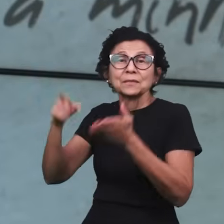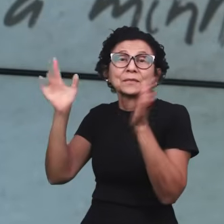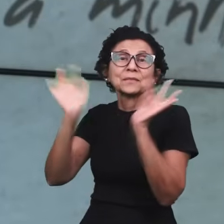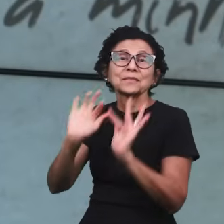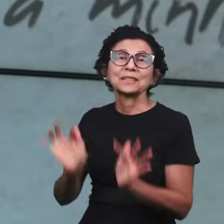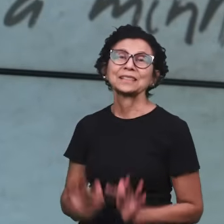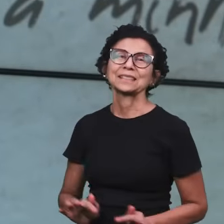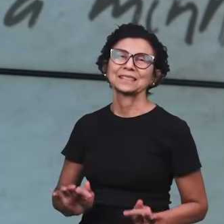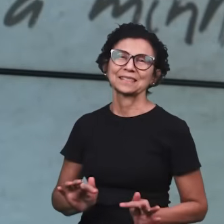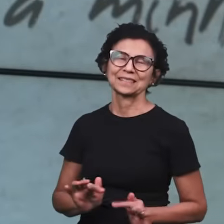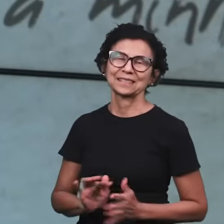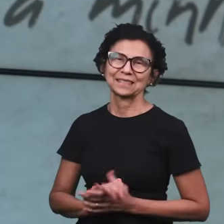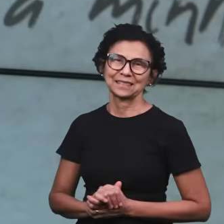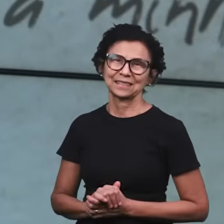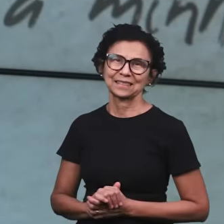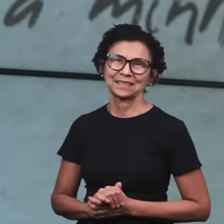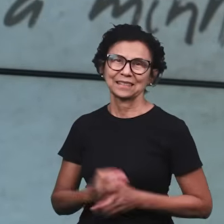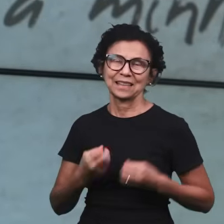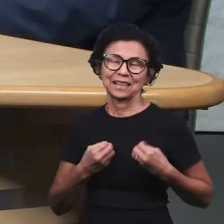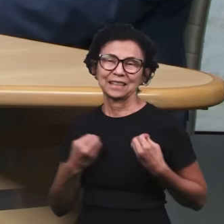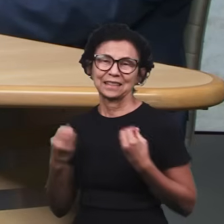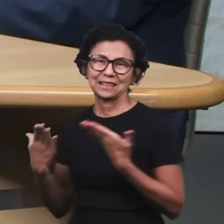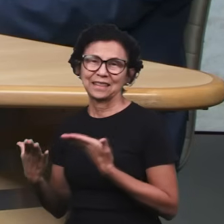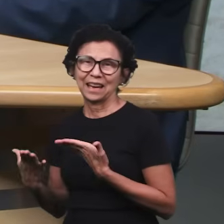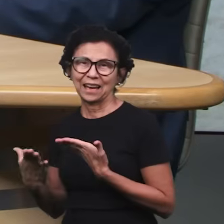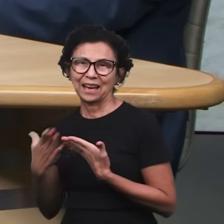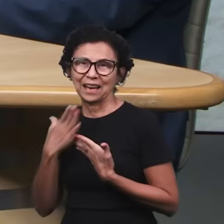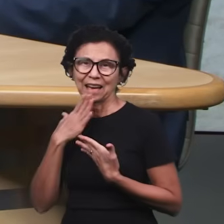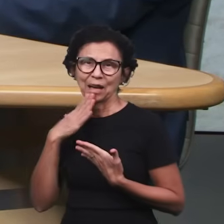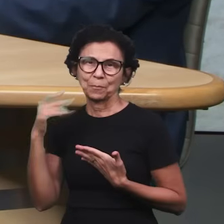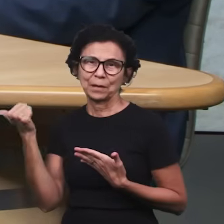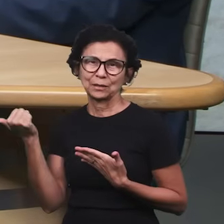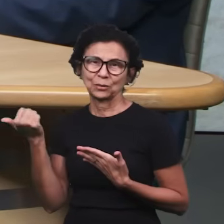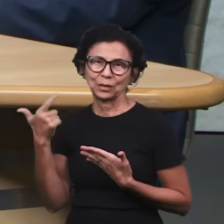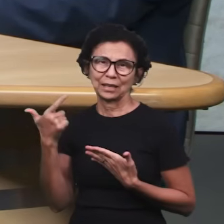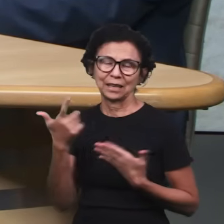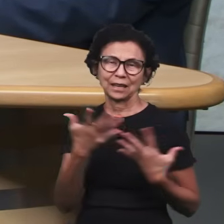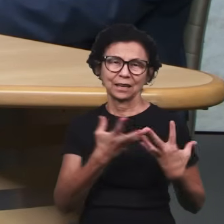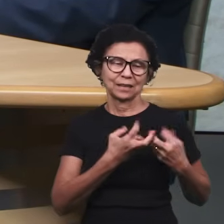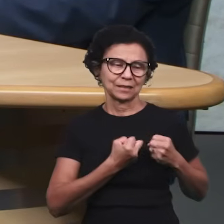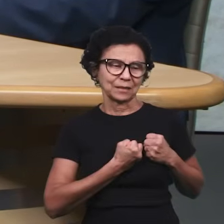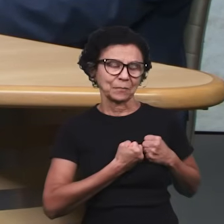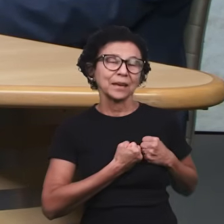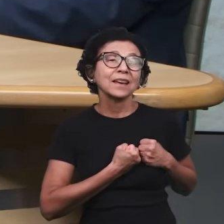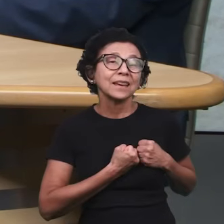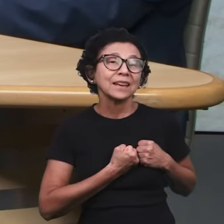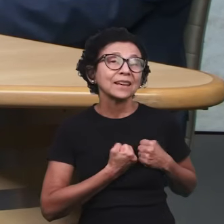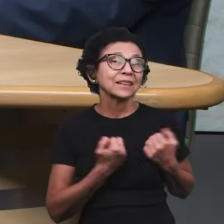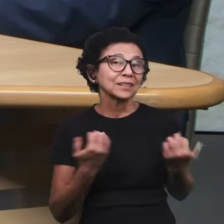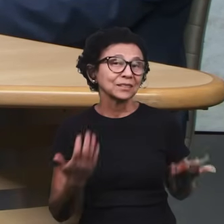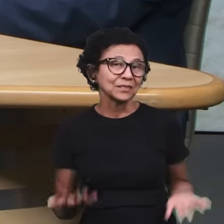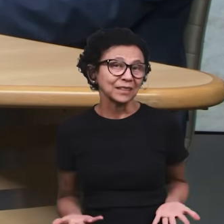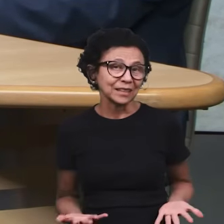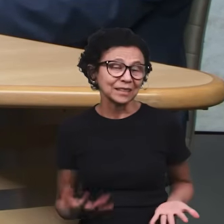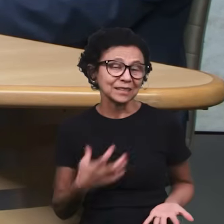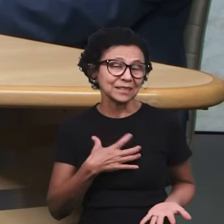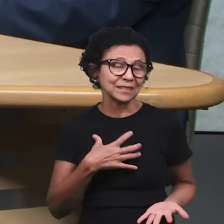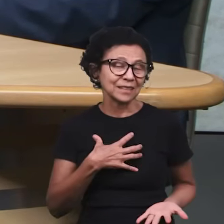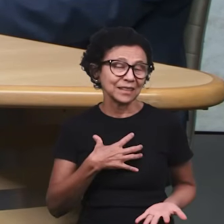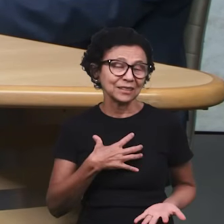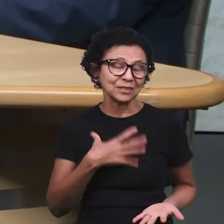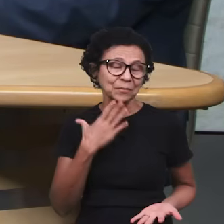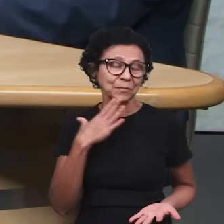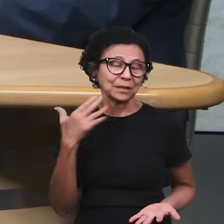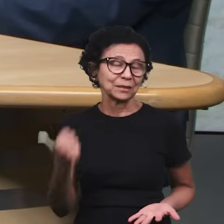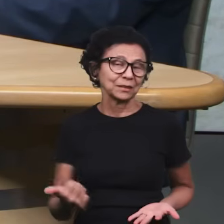coisa é dar do que receber. E a renúncia, talvez o remédio que você falou, né,